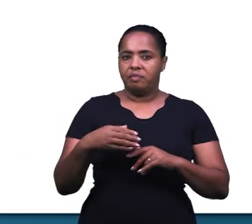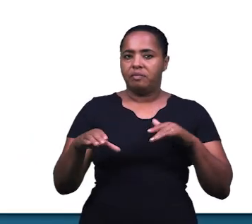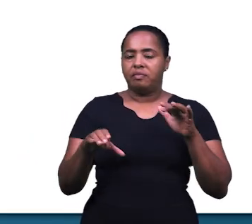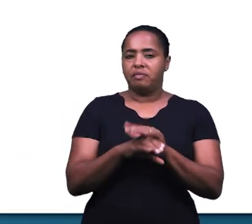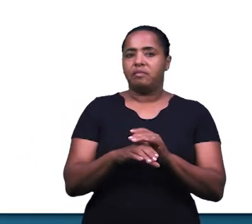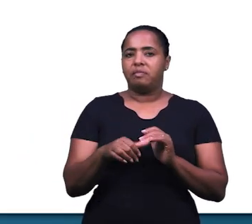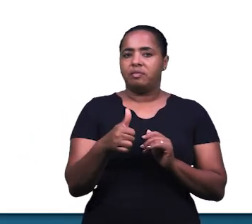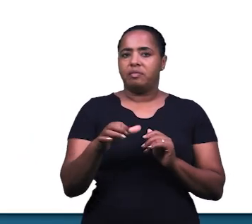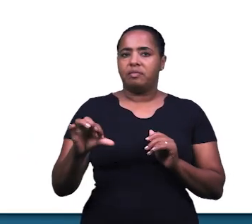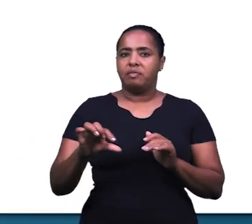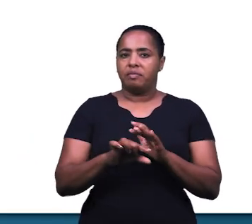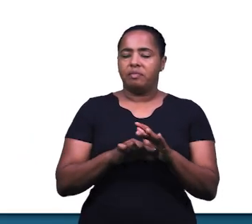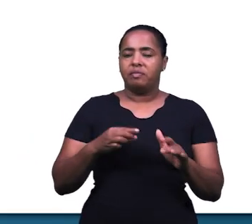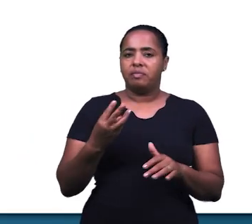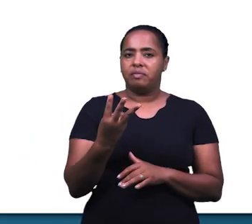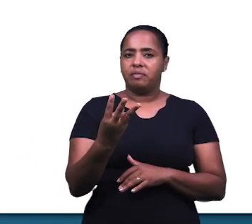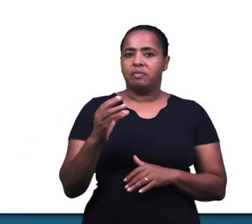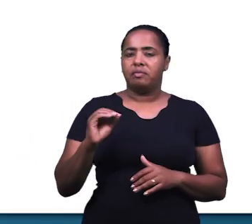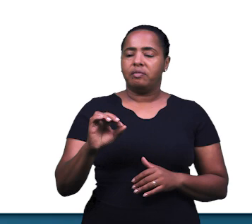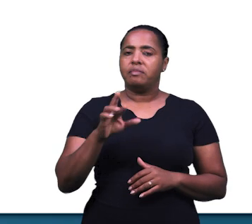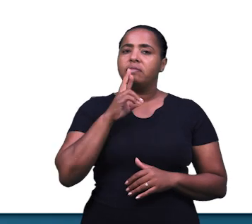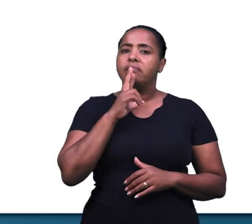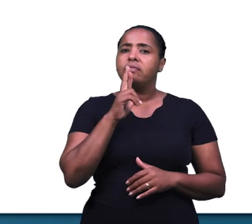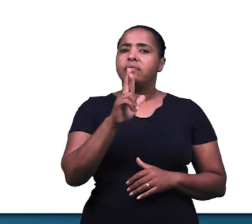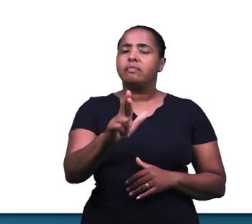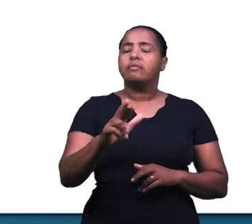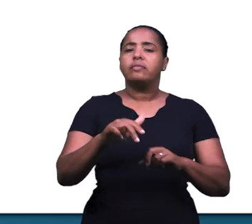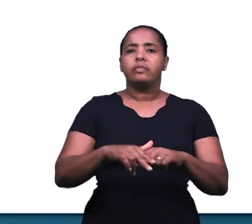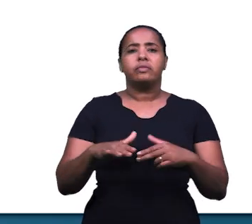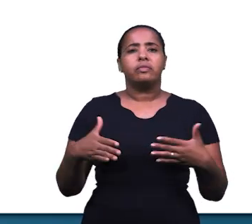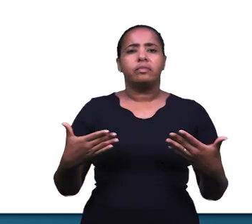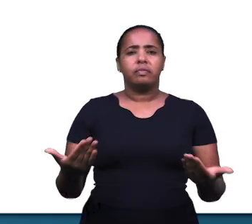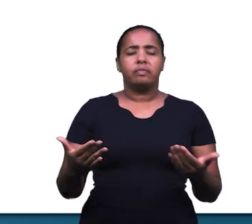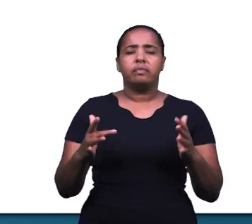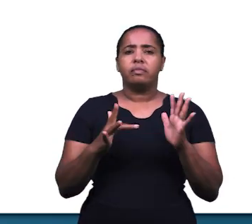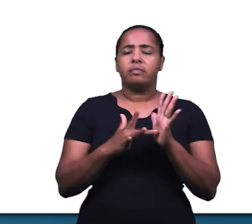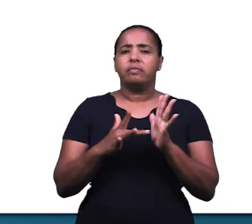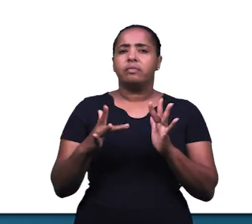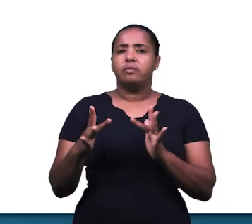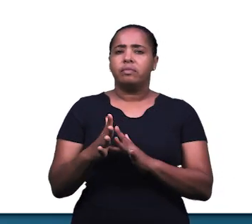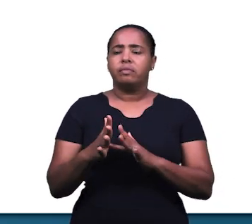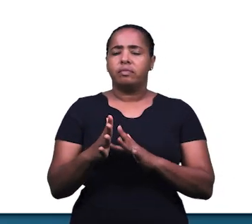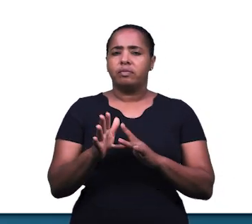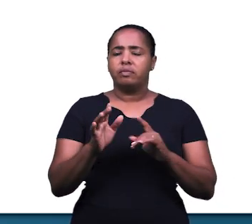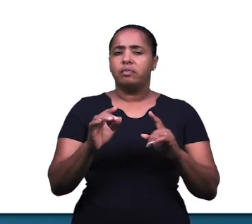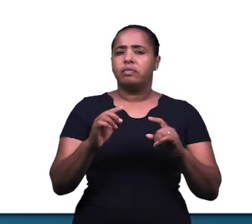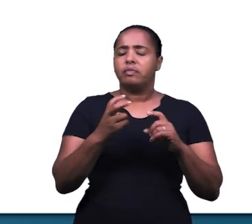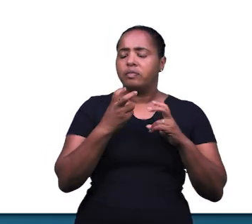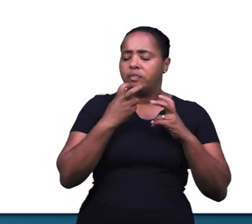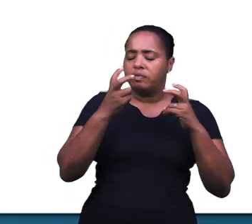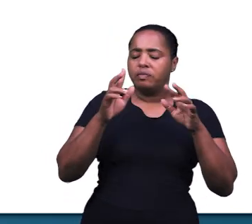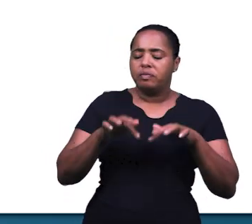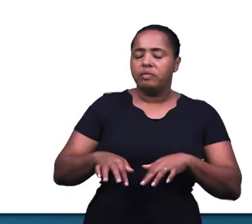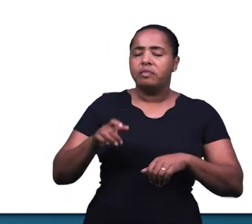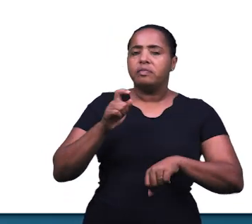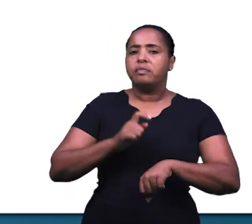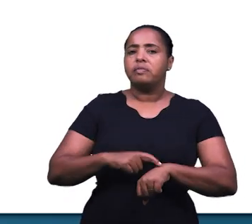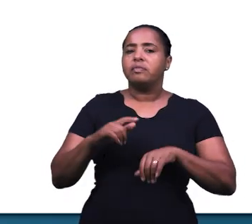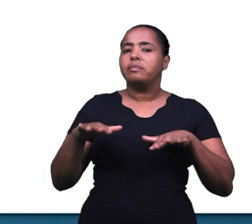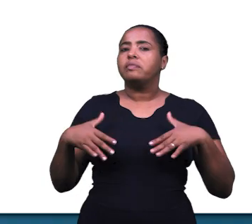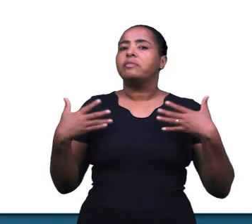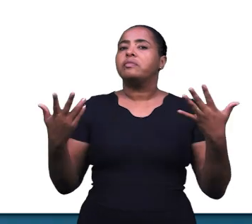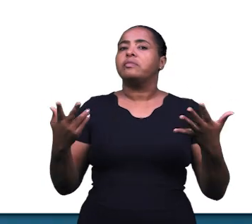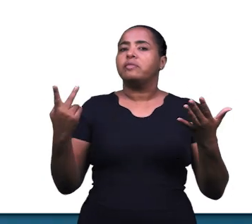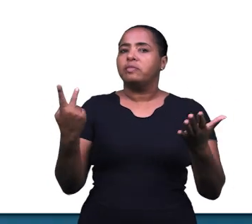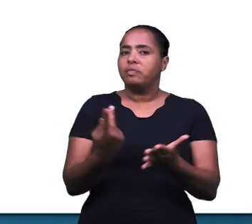de João, capítulo 19, verso 30, responda por que Jesus deu o brado final e em qual